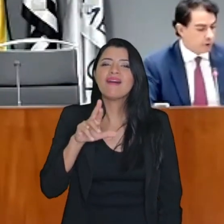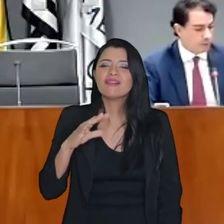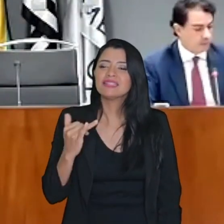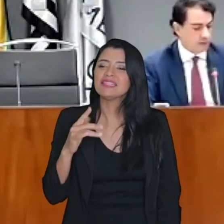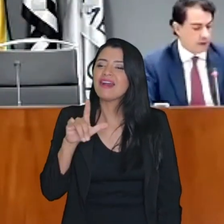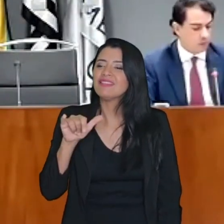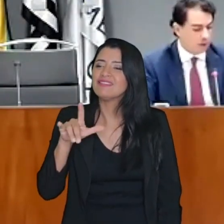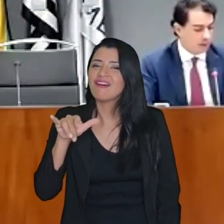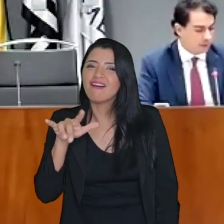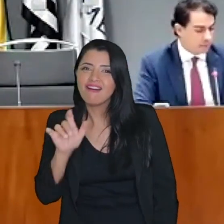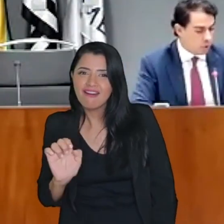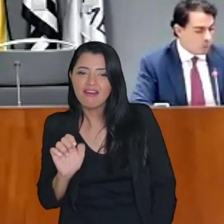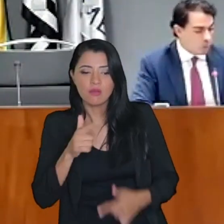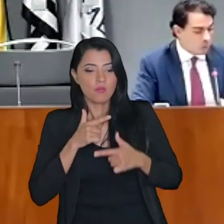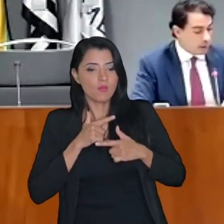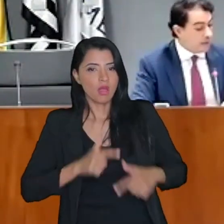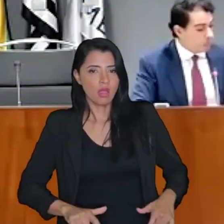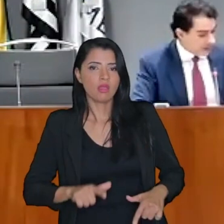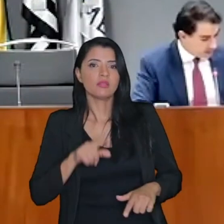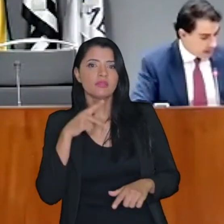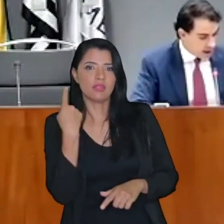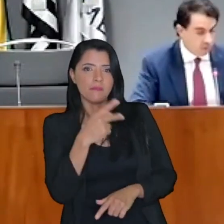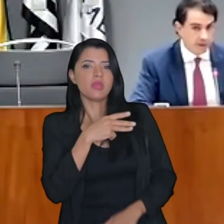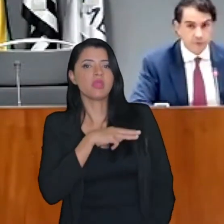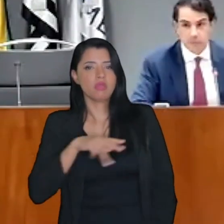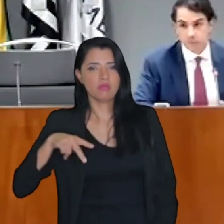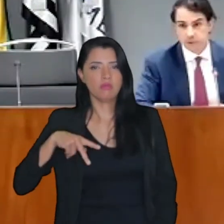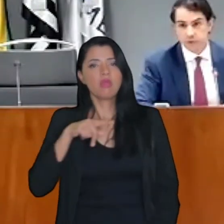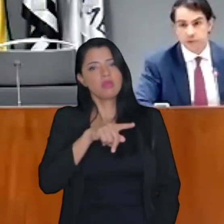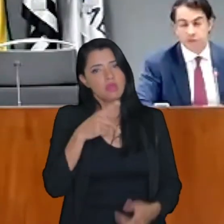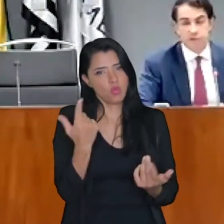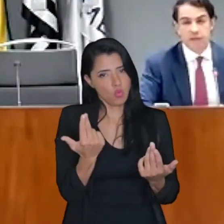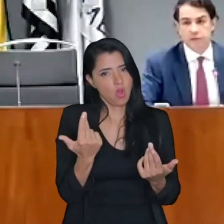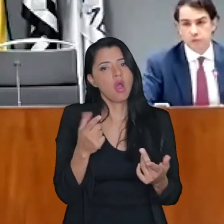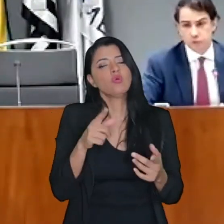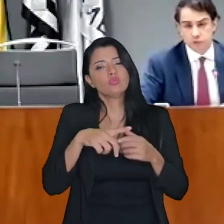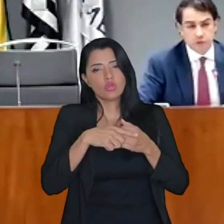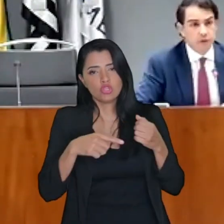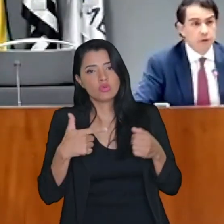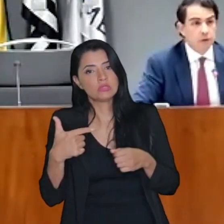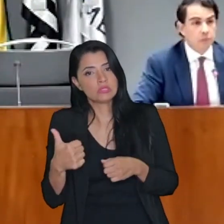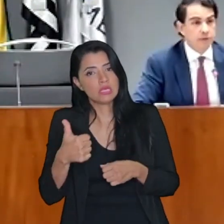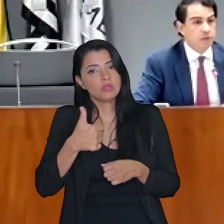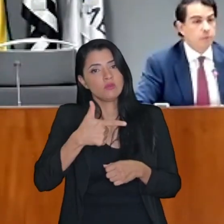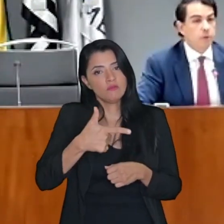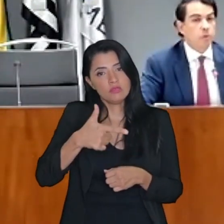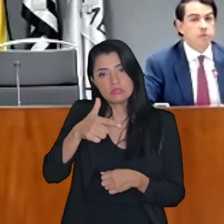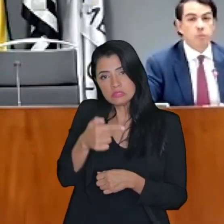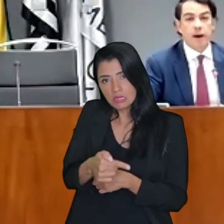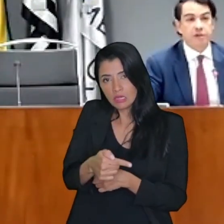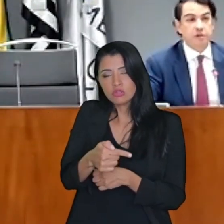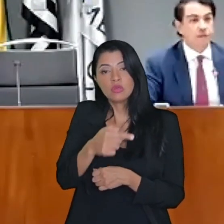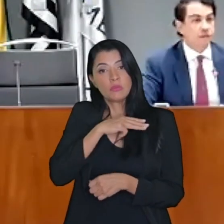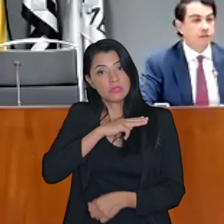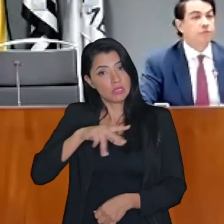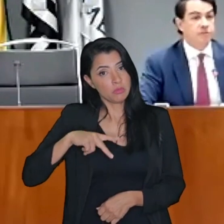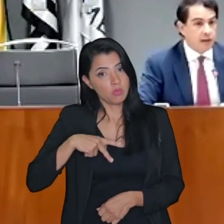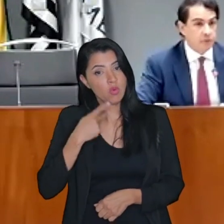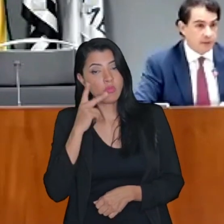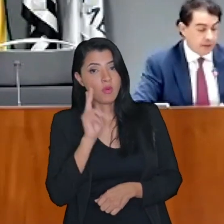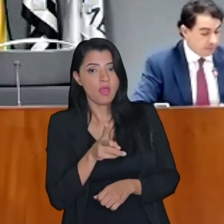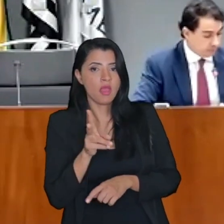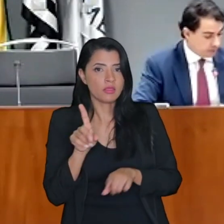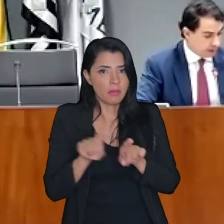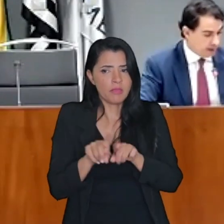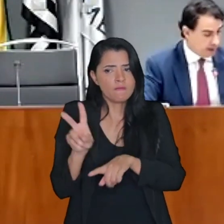vejo o órgão ministerial também como imparcial, na forma do artigo 127 da Constituição. O Ministério Público, mesmo parte, não deixa de ser